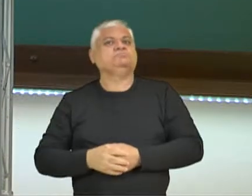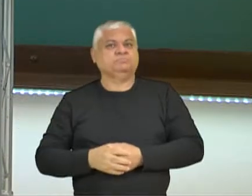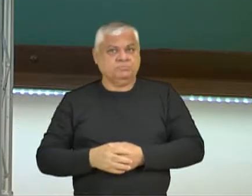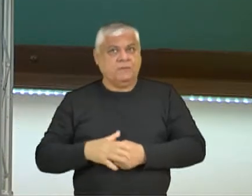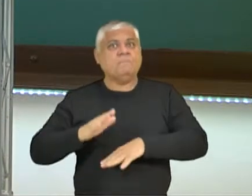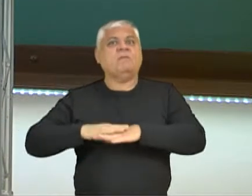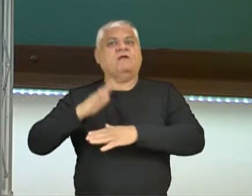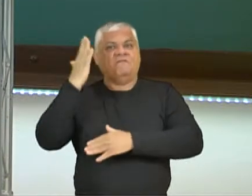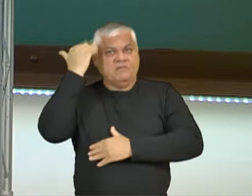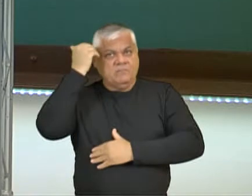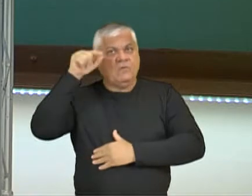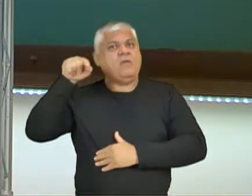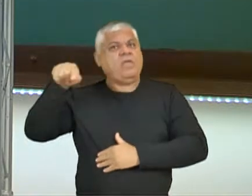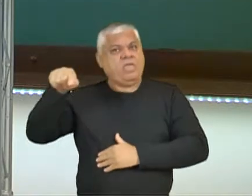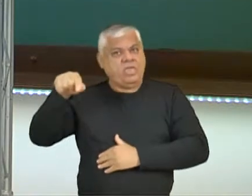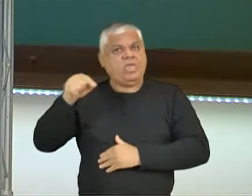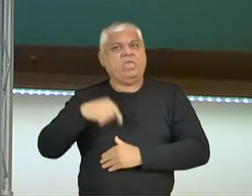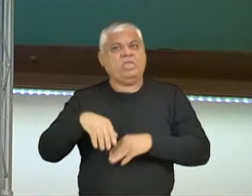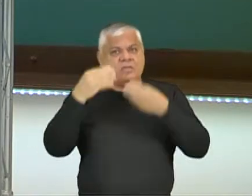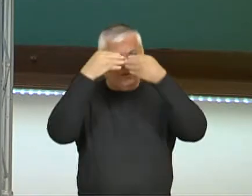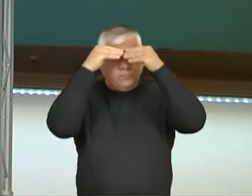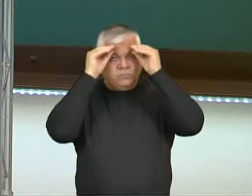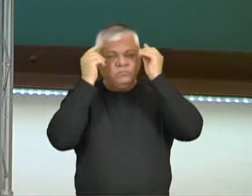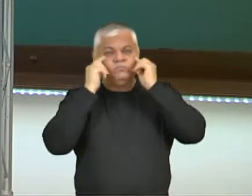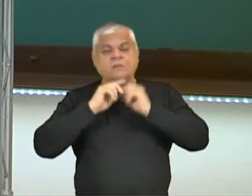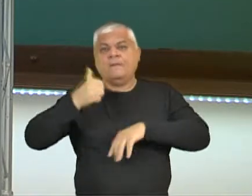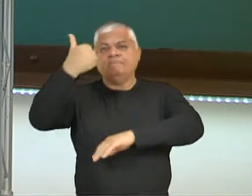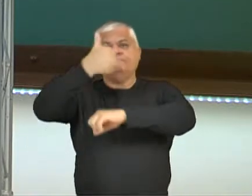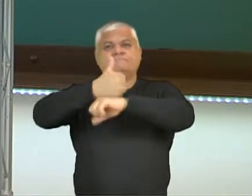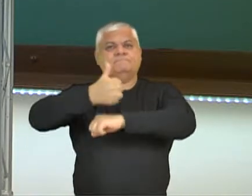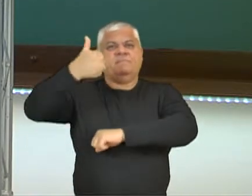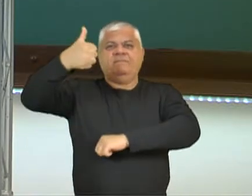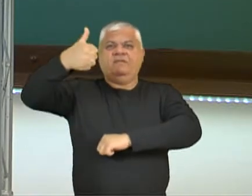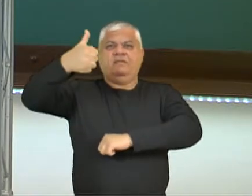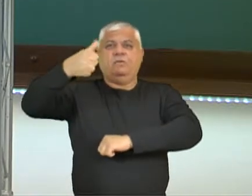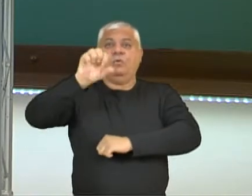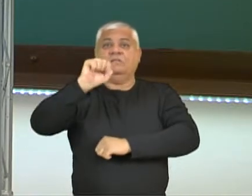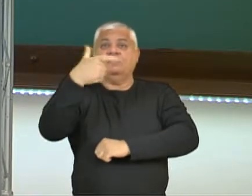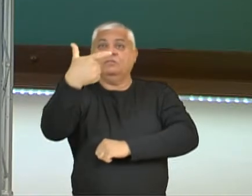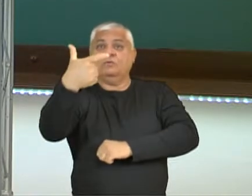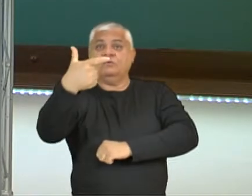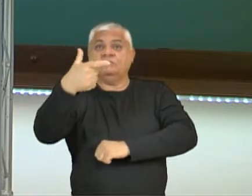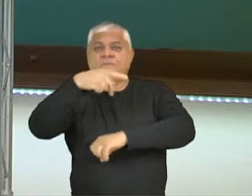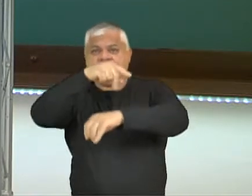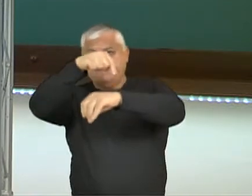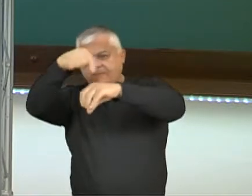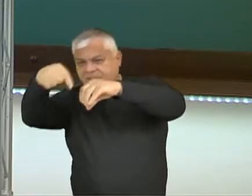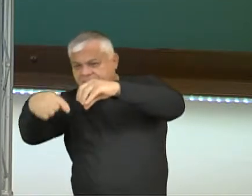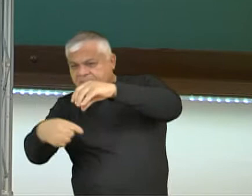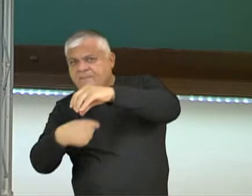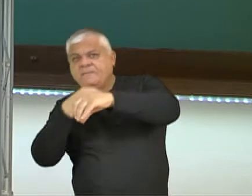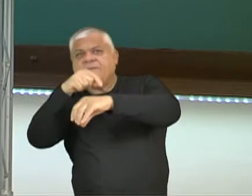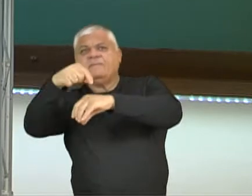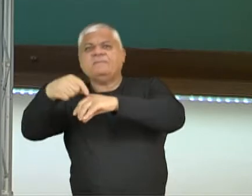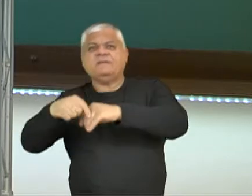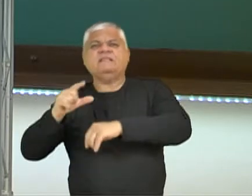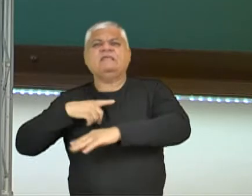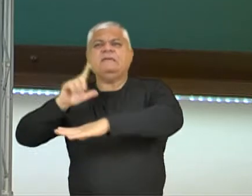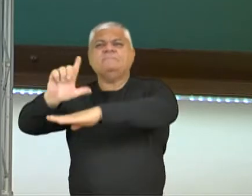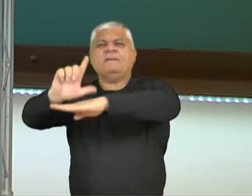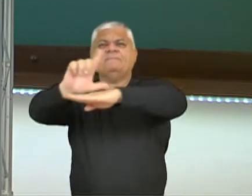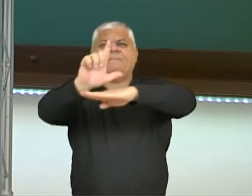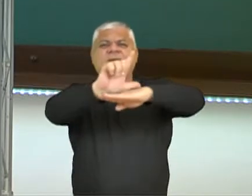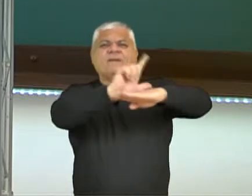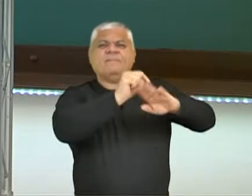do mundo, gente, ficando em primeiro lugar em 82 países, devido à quantidade de obra deles